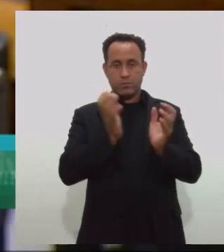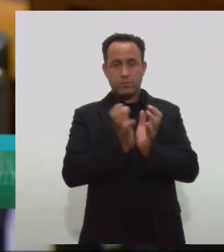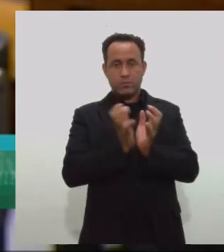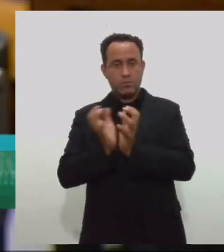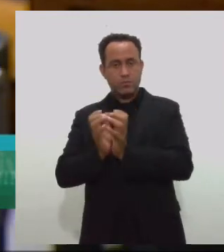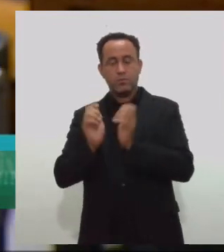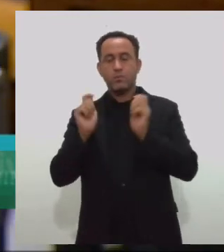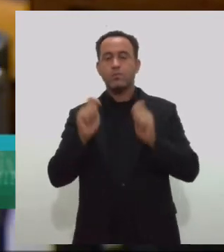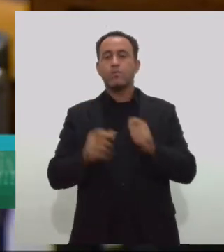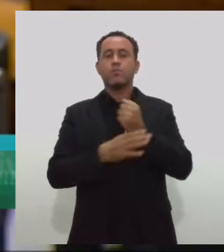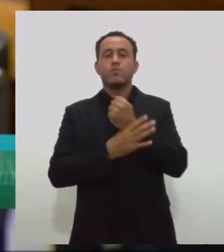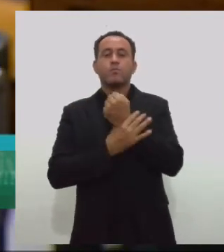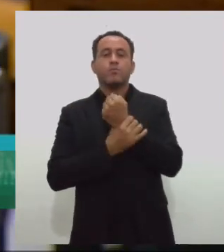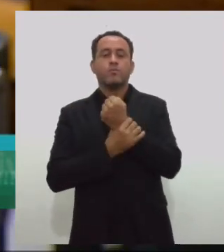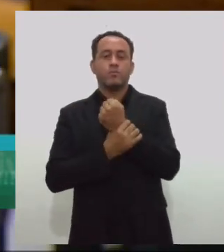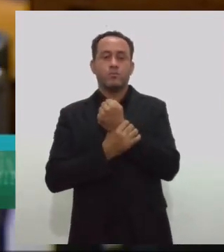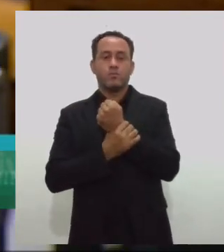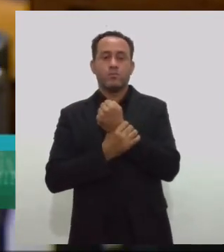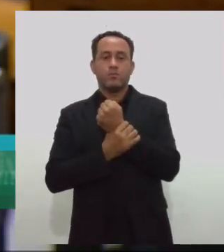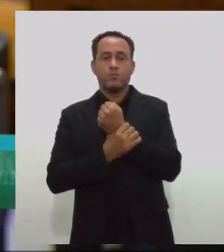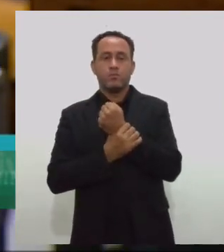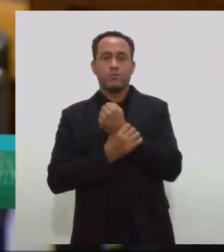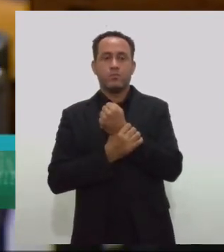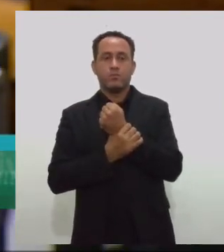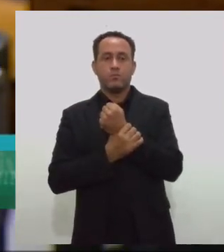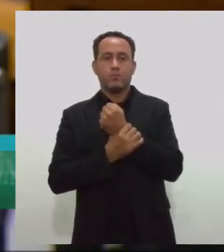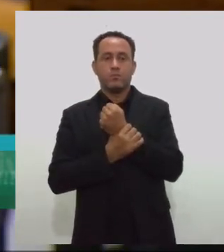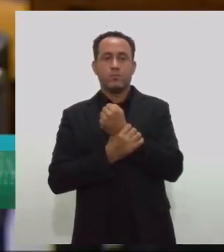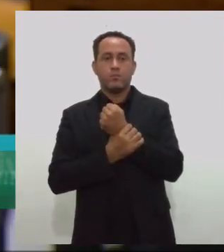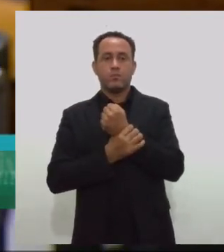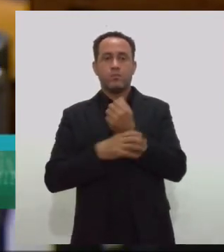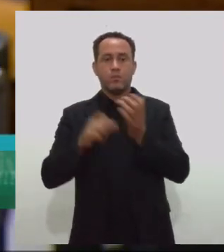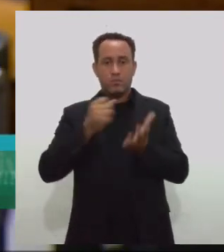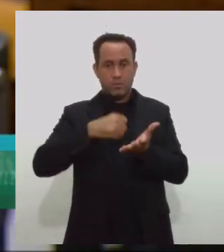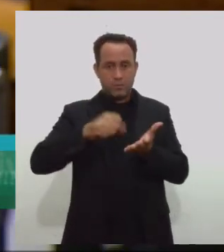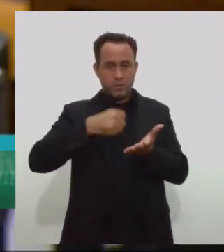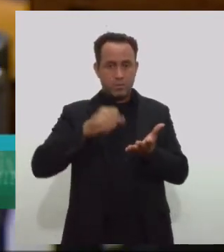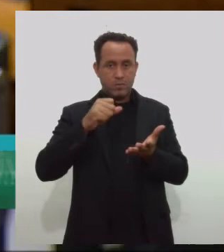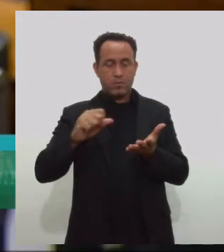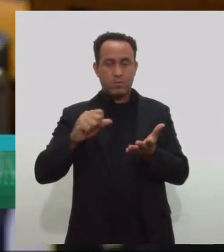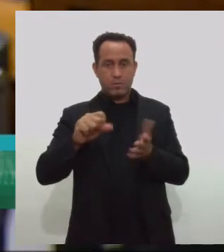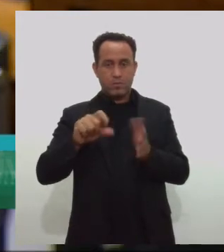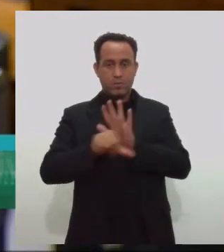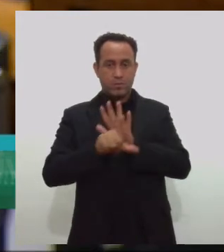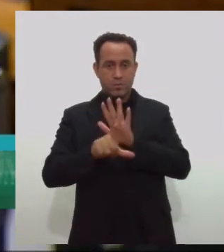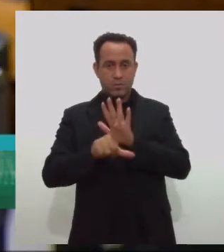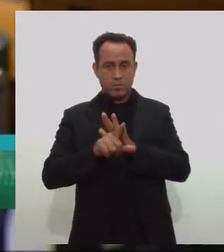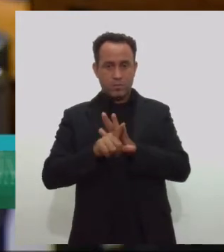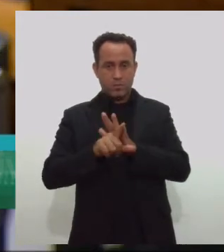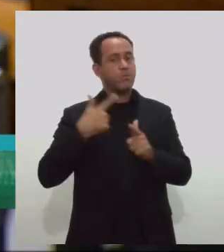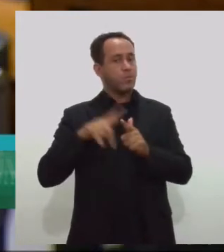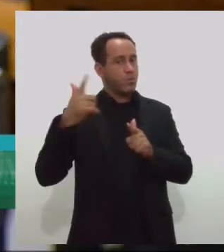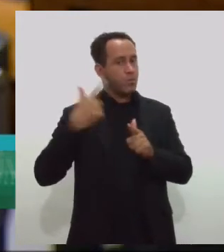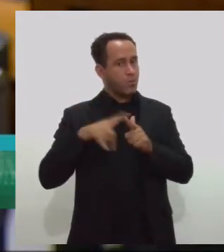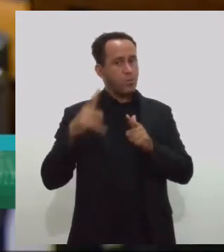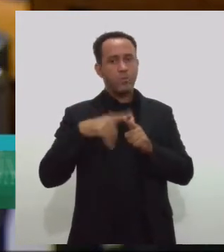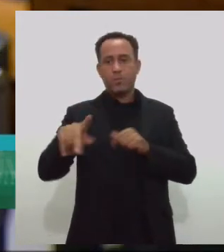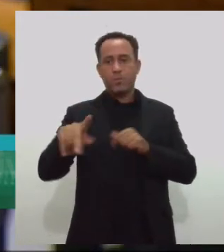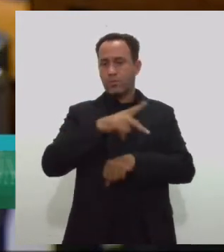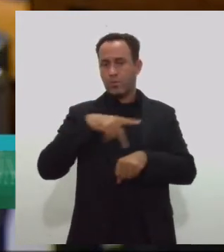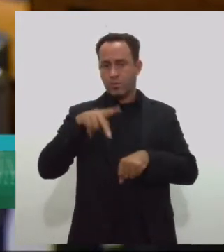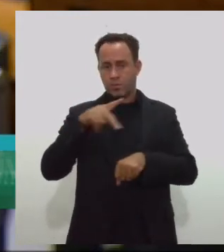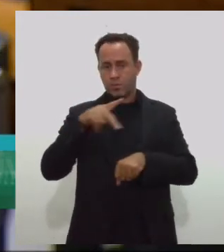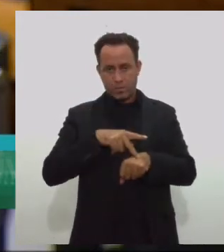posso assegurar que o apagão das canetas está prejudicando muito o nosso país.